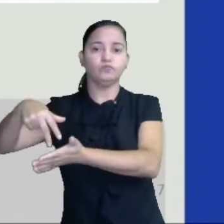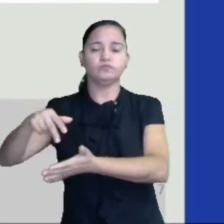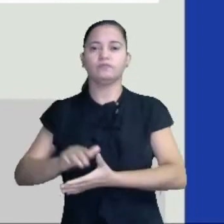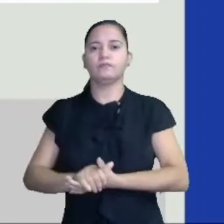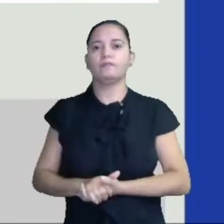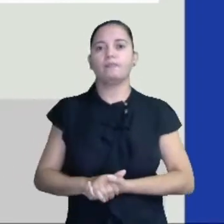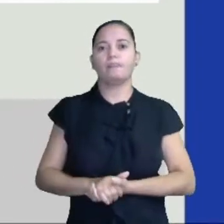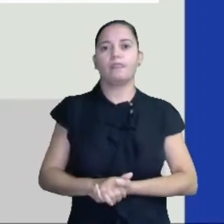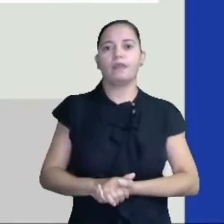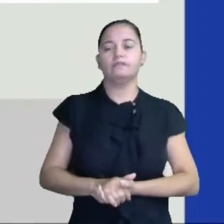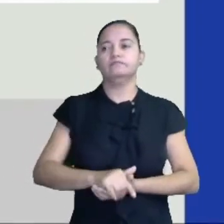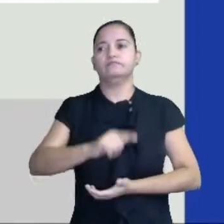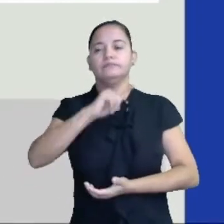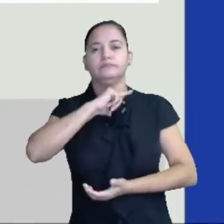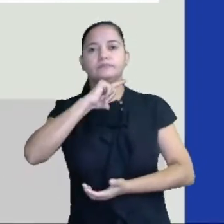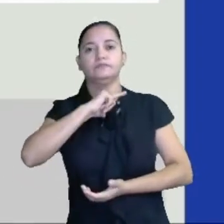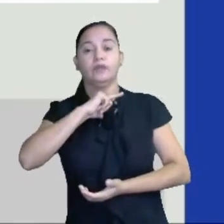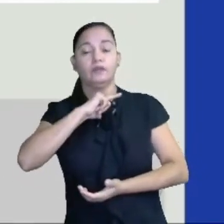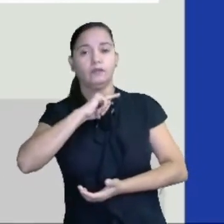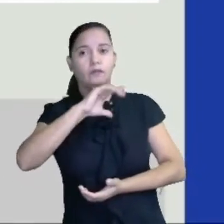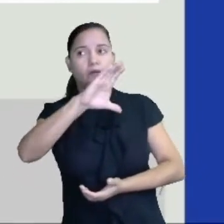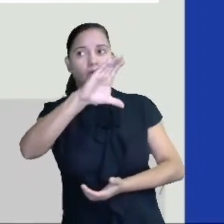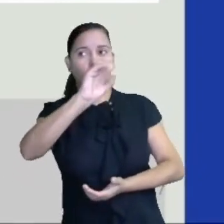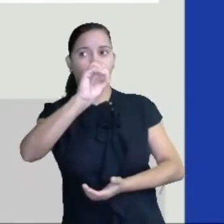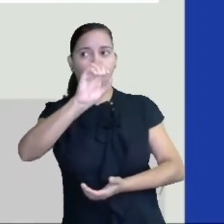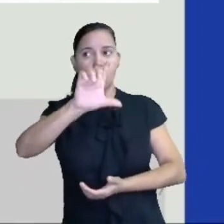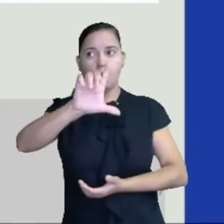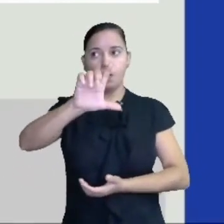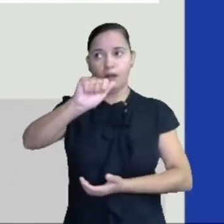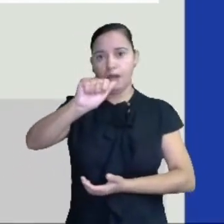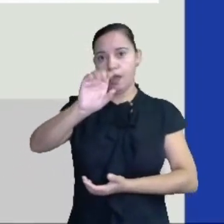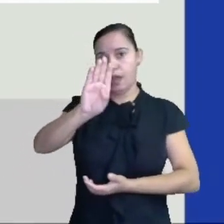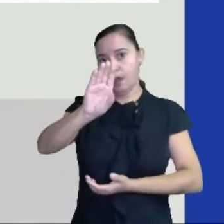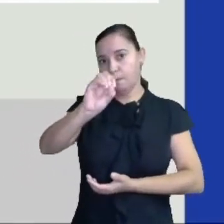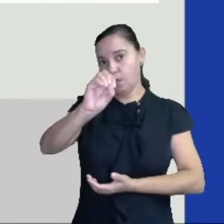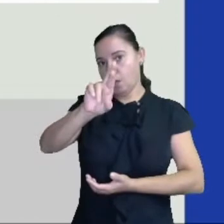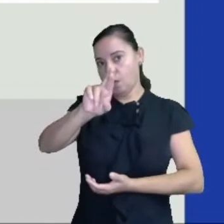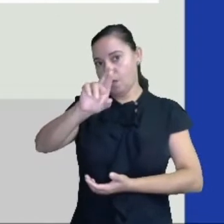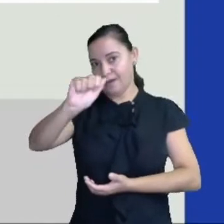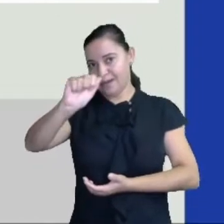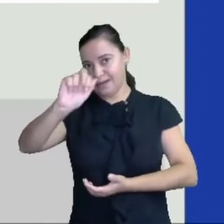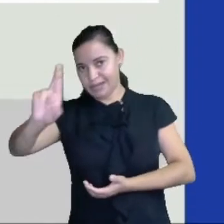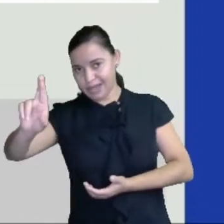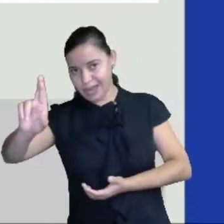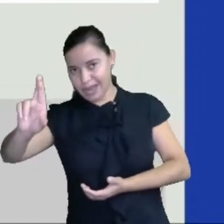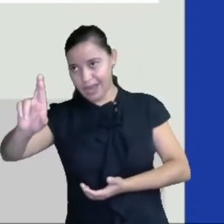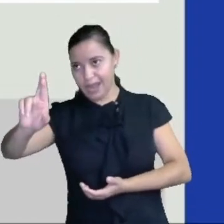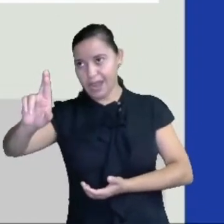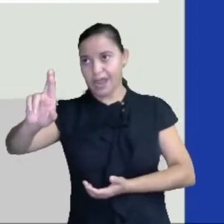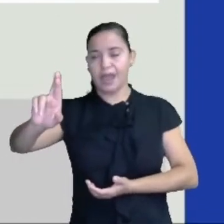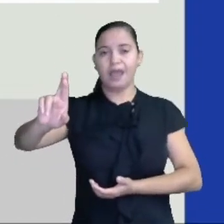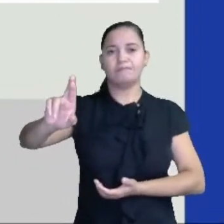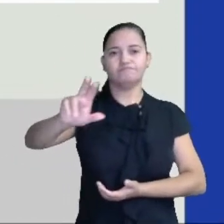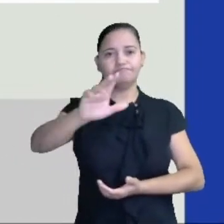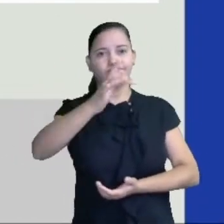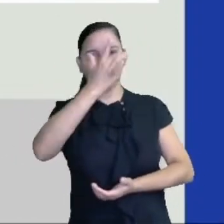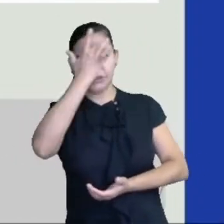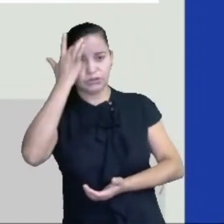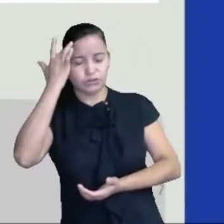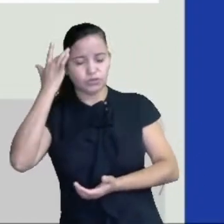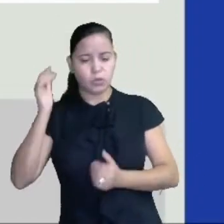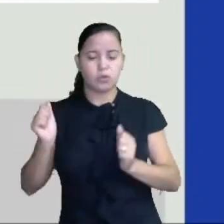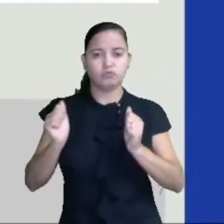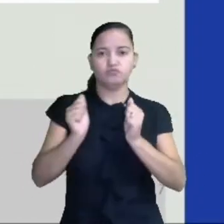Colaborar, né? Colaborar com companhia. Entendeu? Colaboradores, companhia.